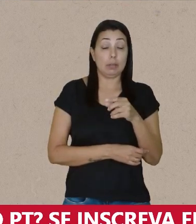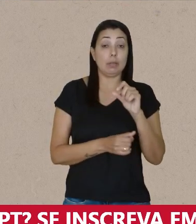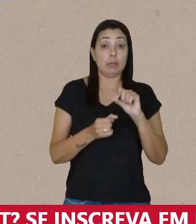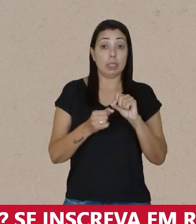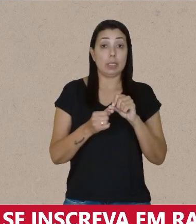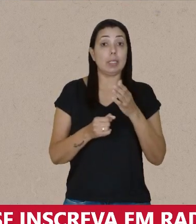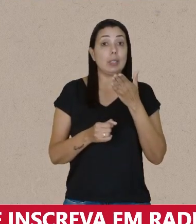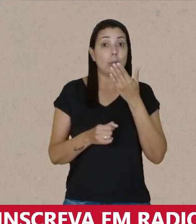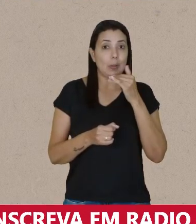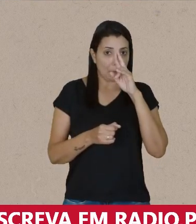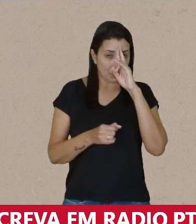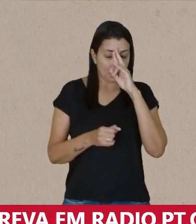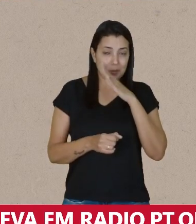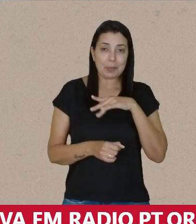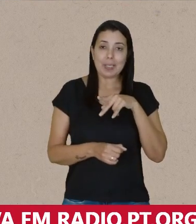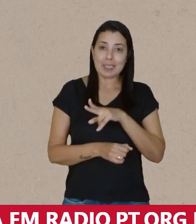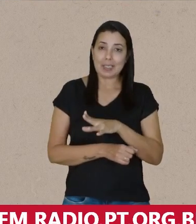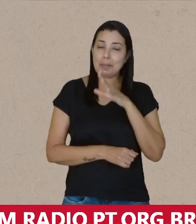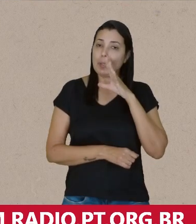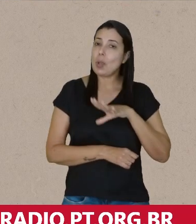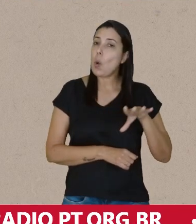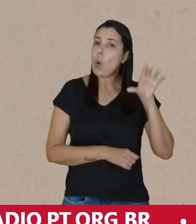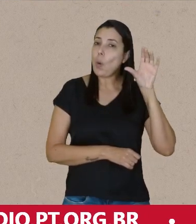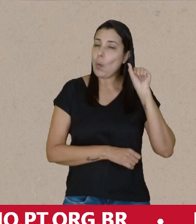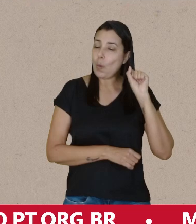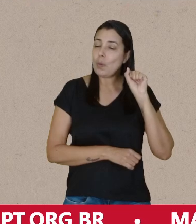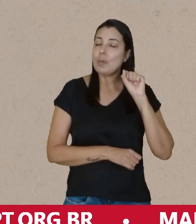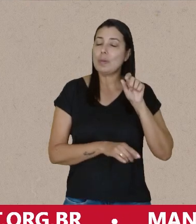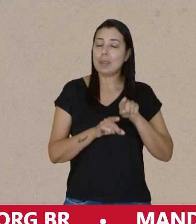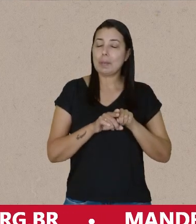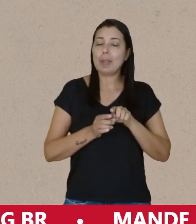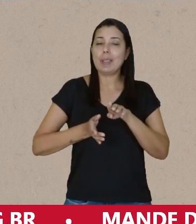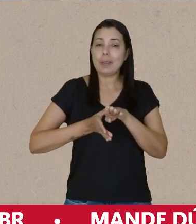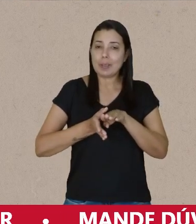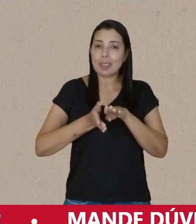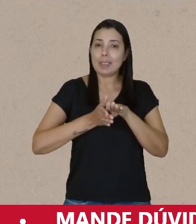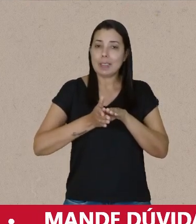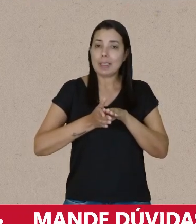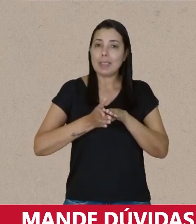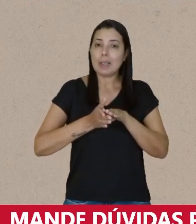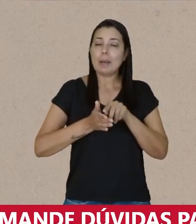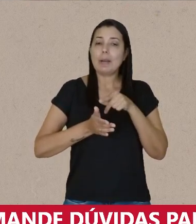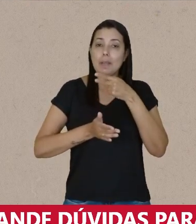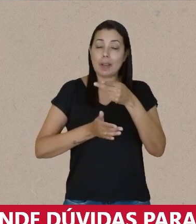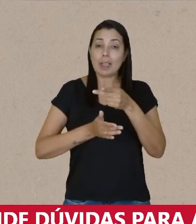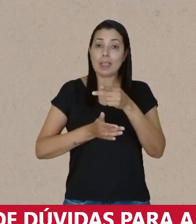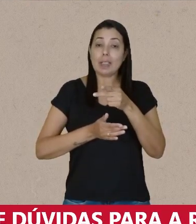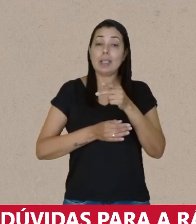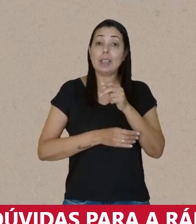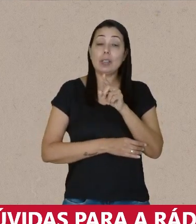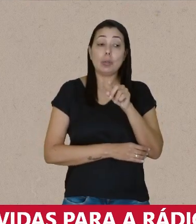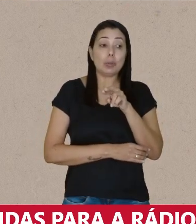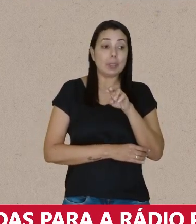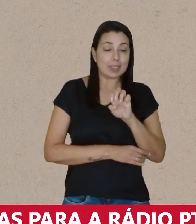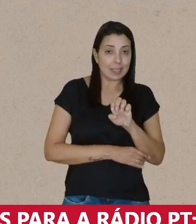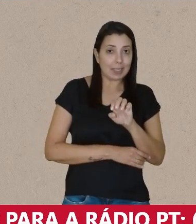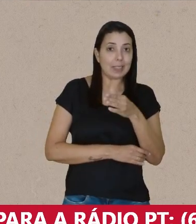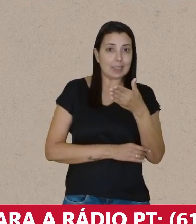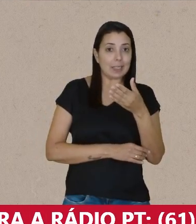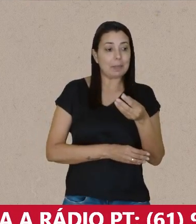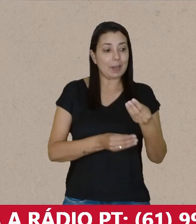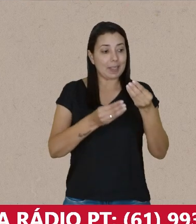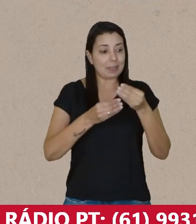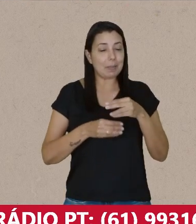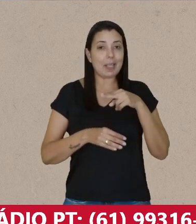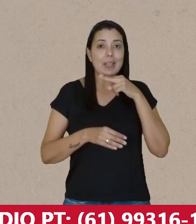fazendo almoço, mas sigo ouvindo as sábias, combativas e orientadoras palavras do Zé Disseu, afinal eu também tenho uma neta para